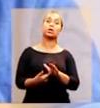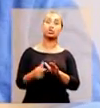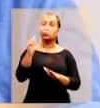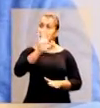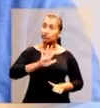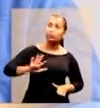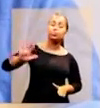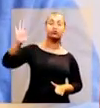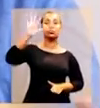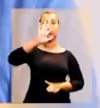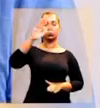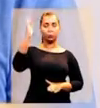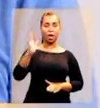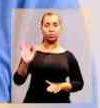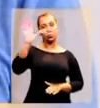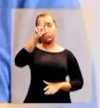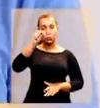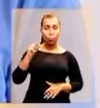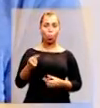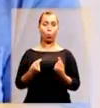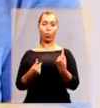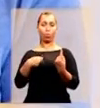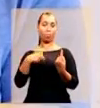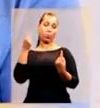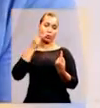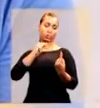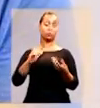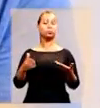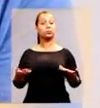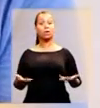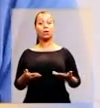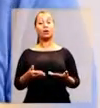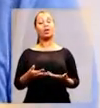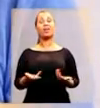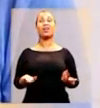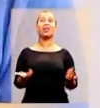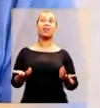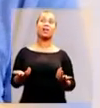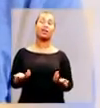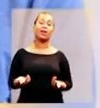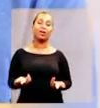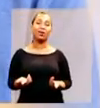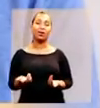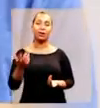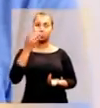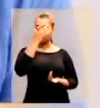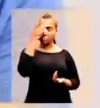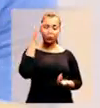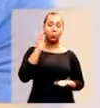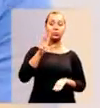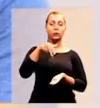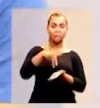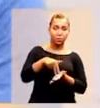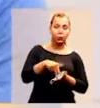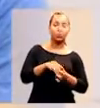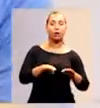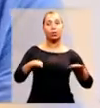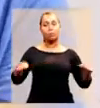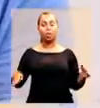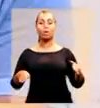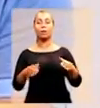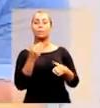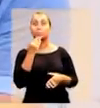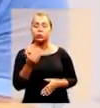relação nacional, de todos os filmes. Agora, era uma coisa meio cartorial. Sim. Era assim, os caras também iam lá no balcão